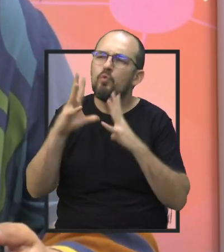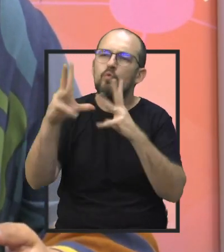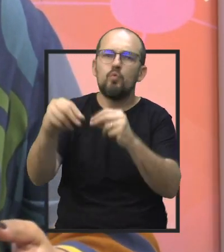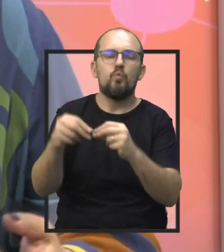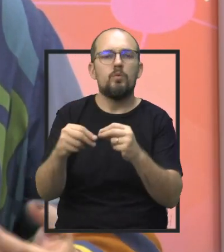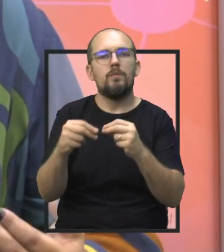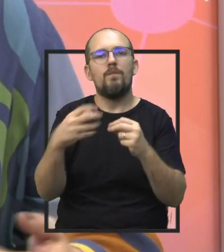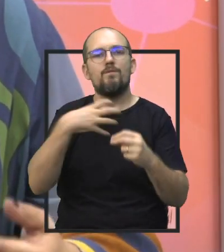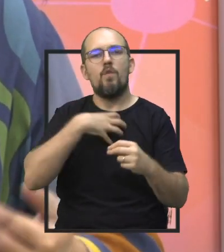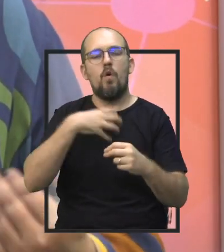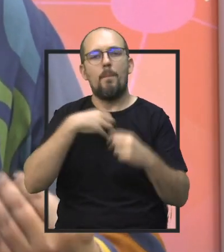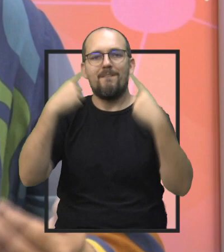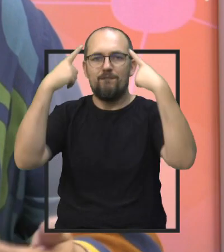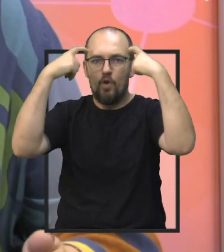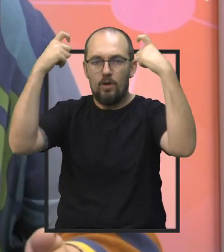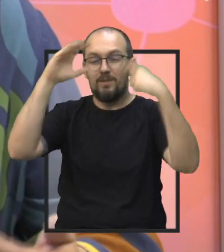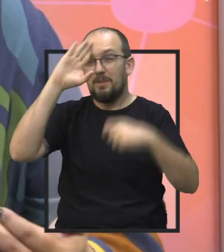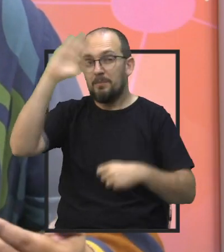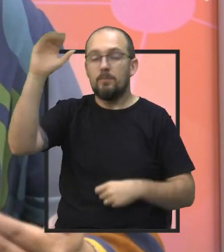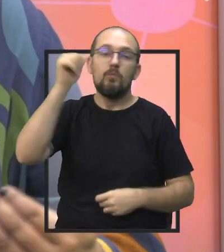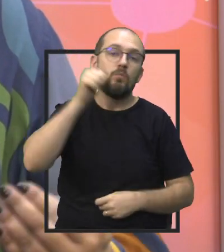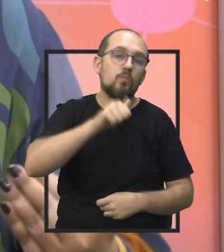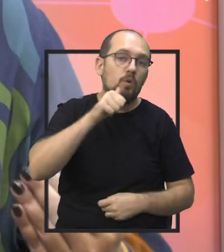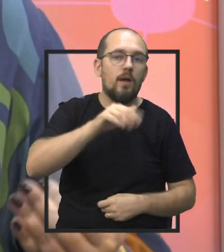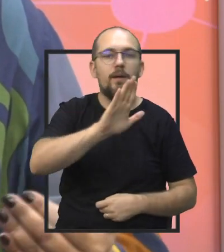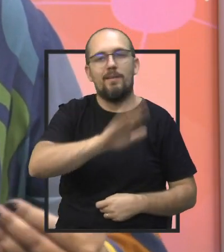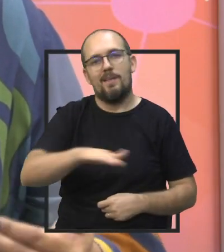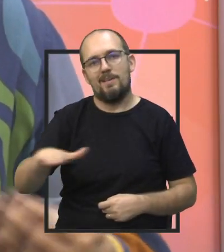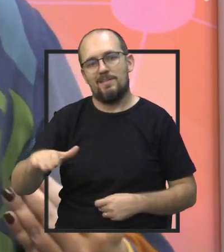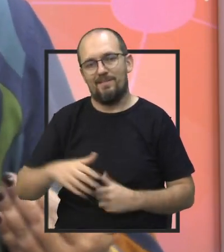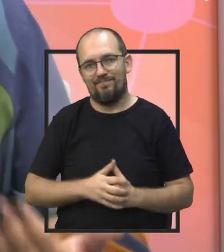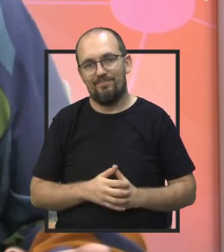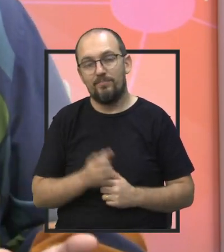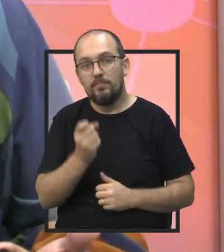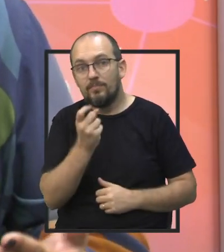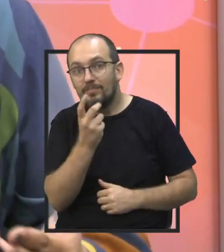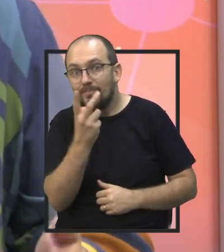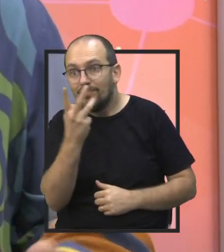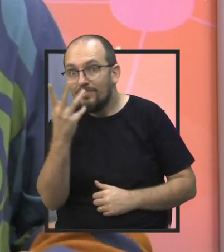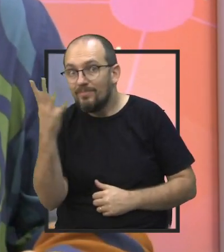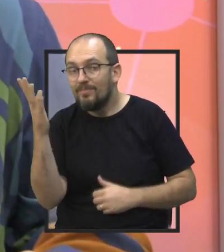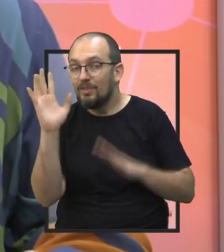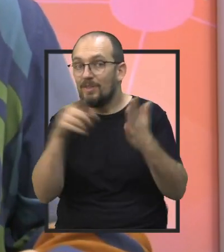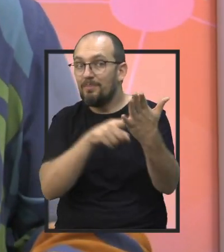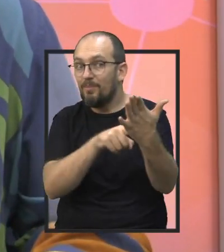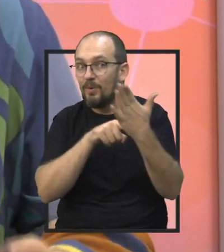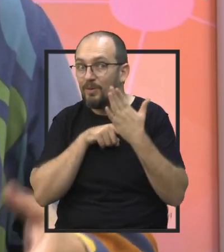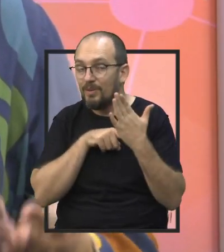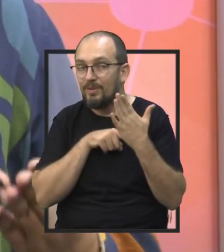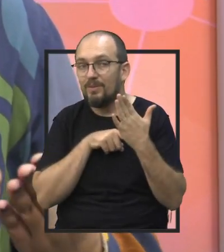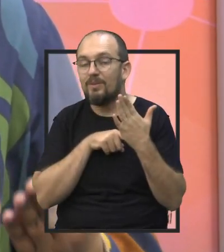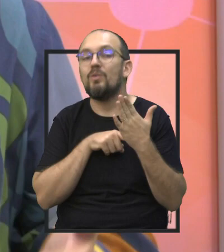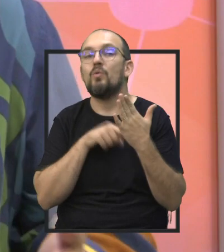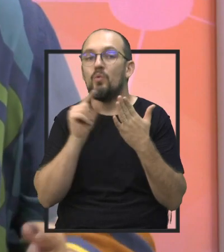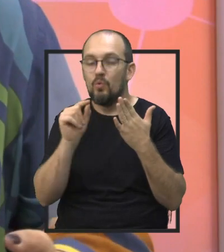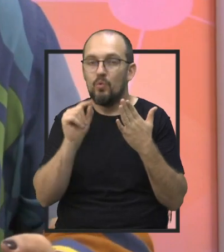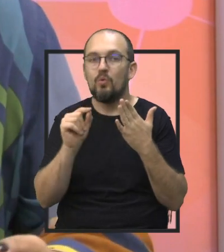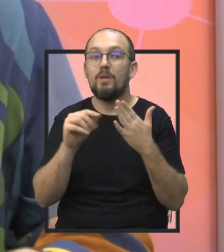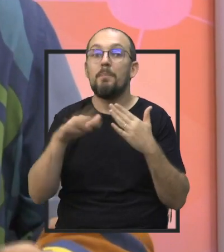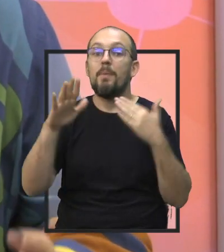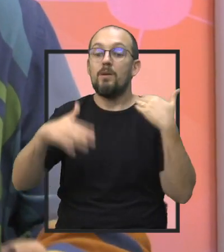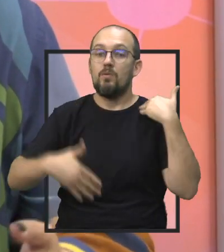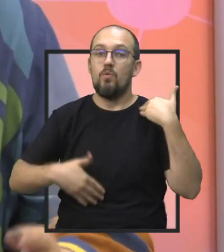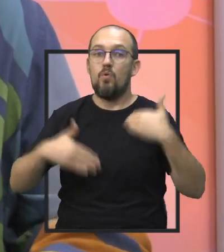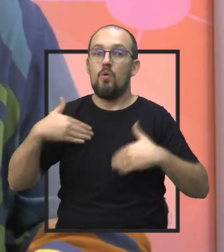de violência, sobretudo contra as mulheres e as crianças, onde os números já nos indicam, né, que são os corpos